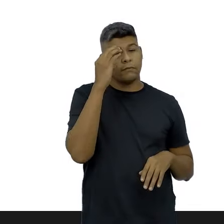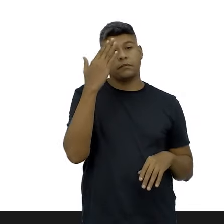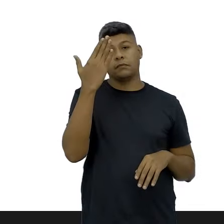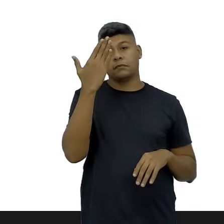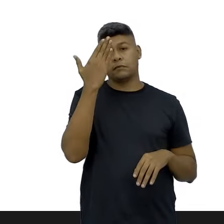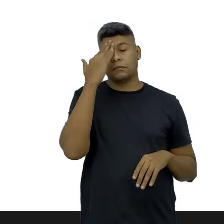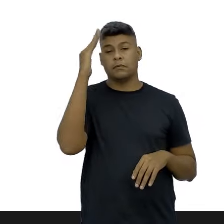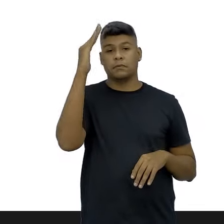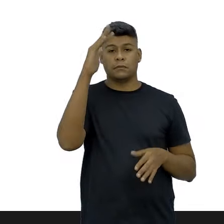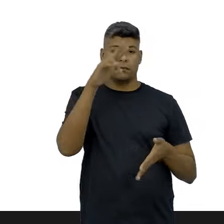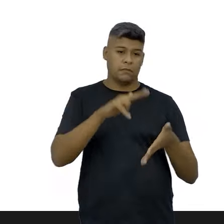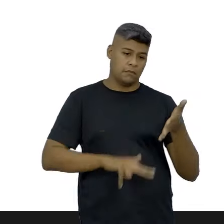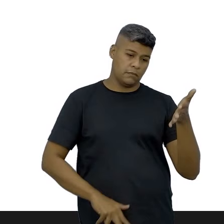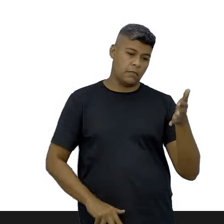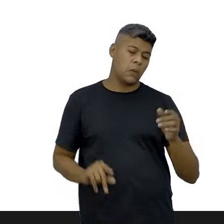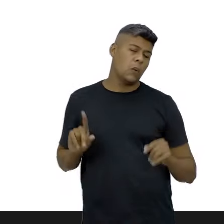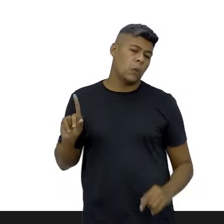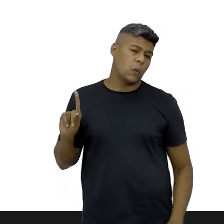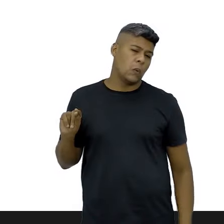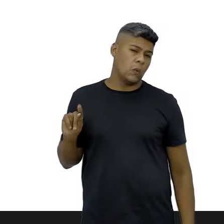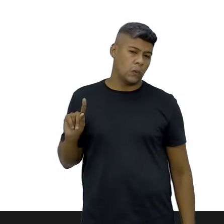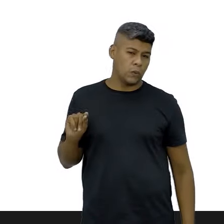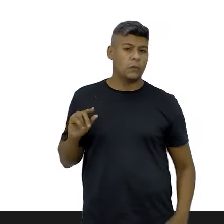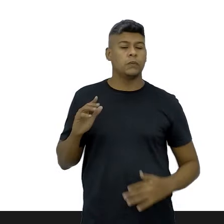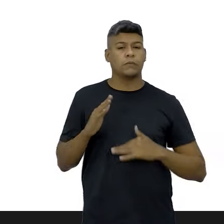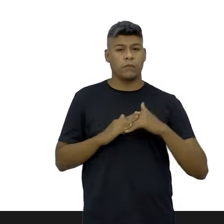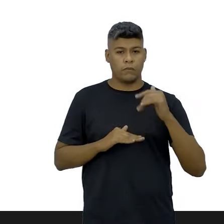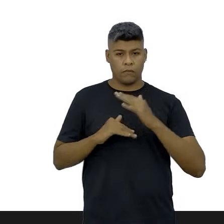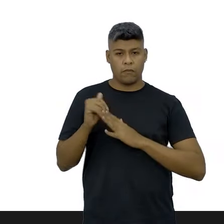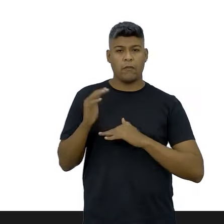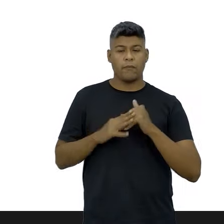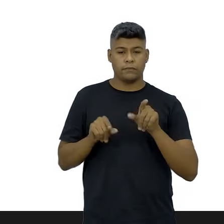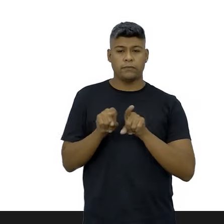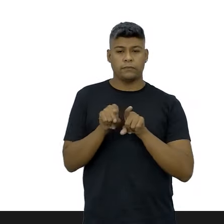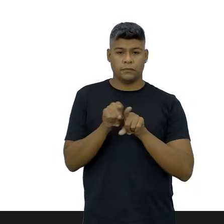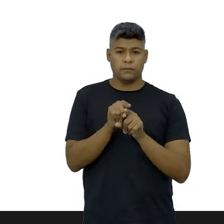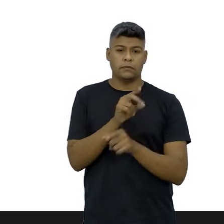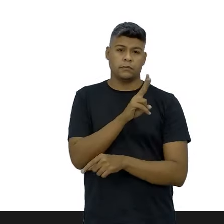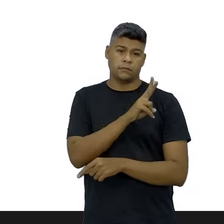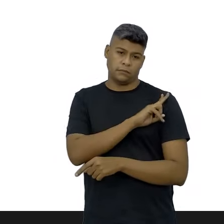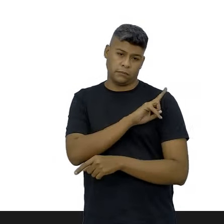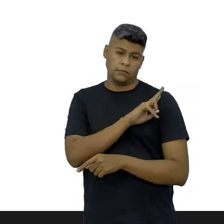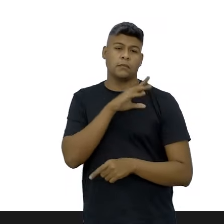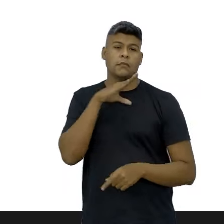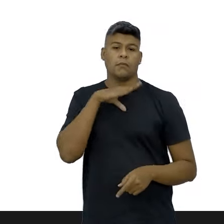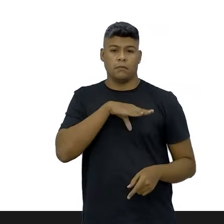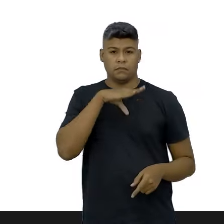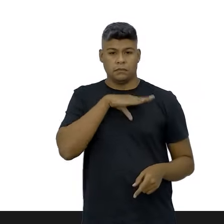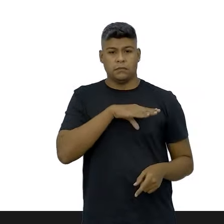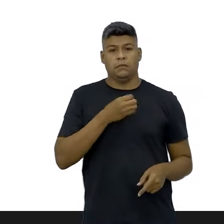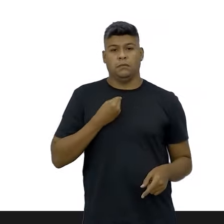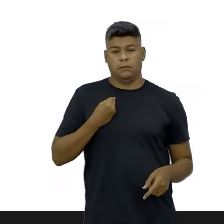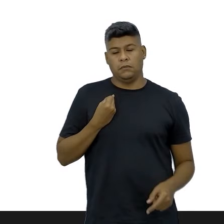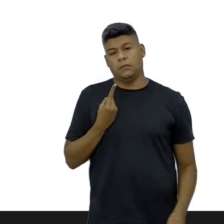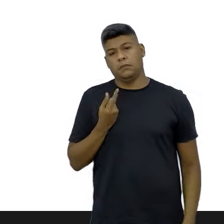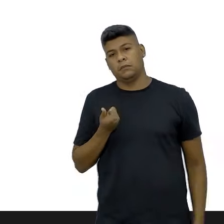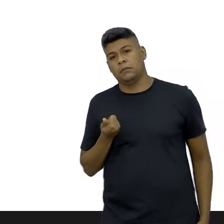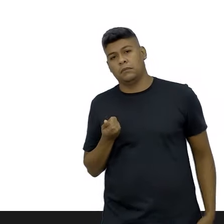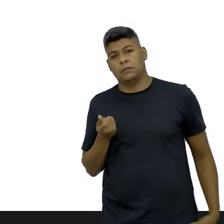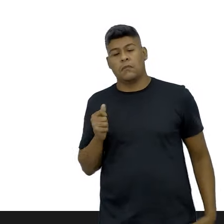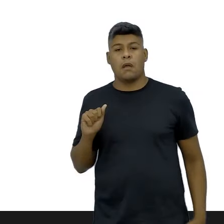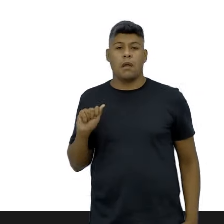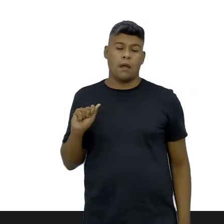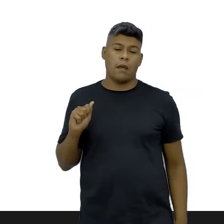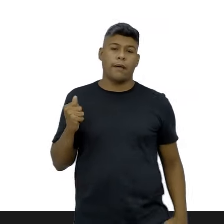compreensão e leitura, que é a habilidade também no segundo ano de língua portuguesa de número 16A,